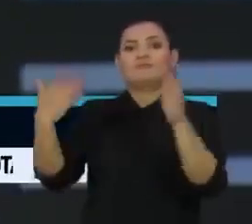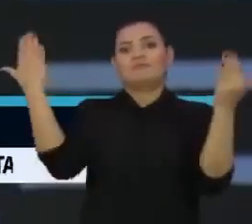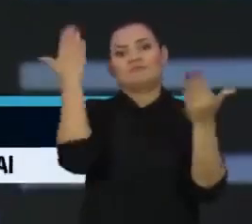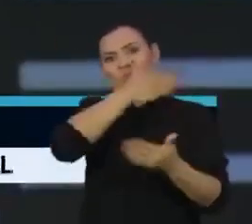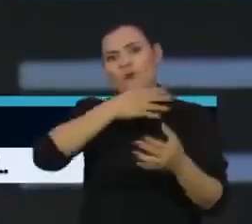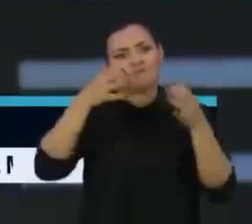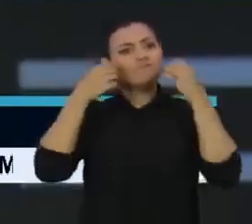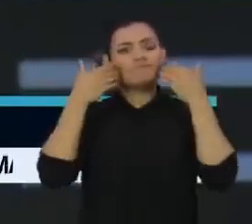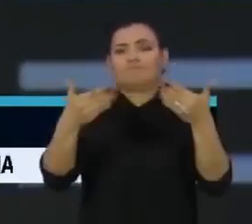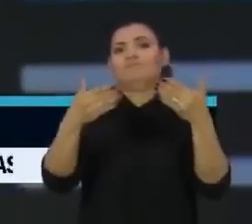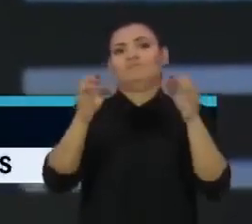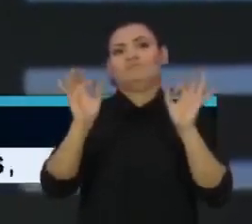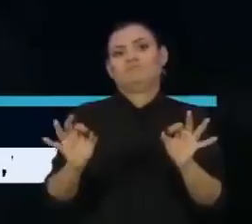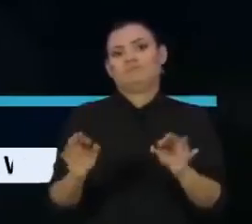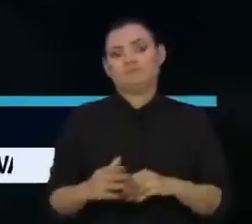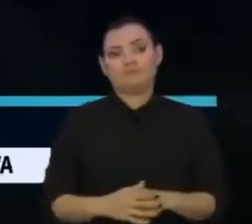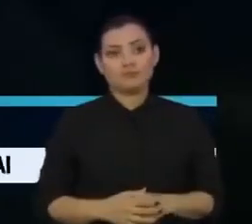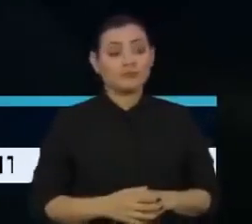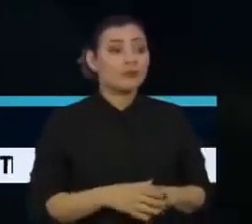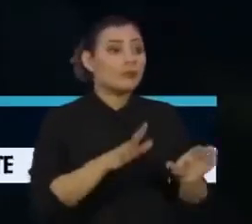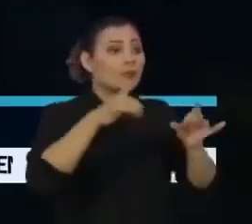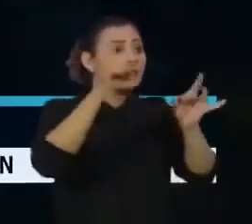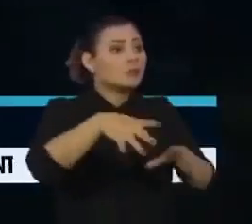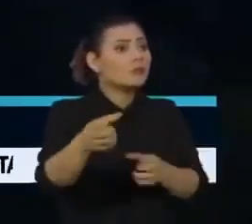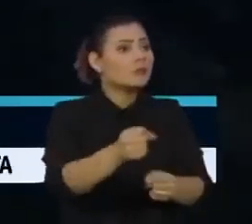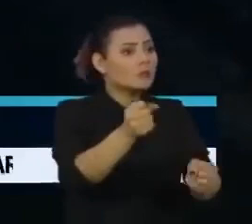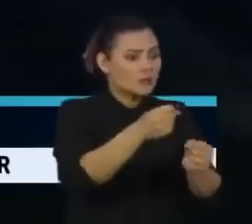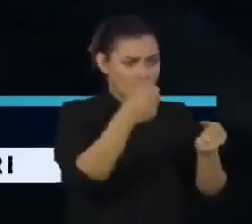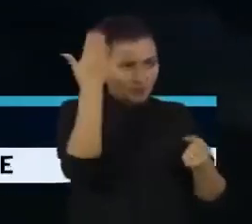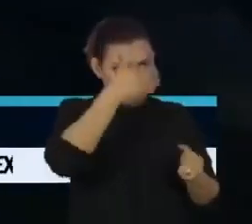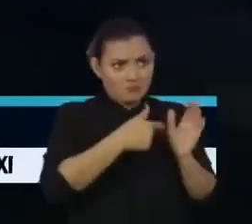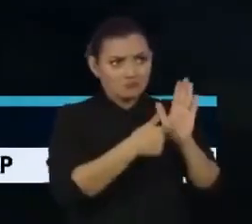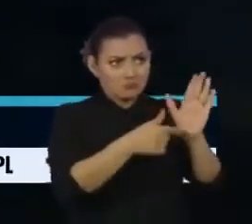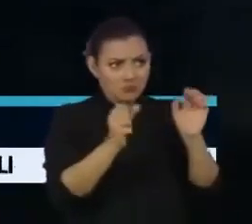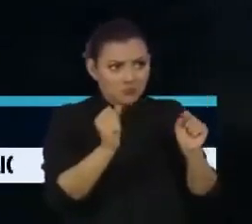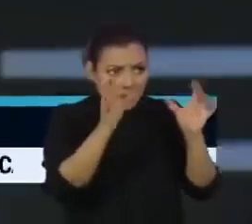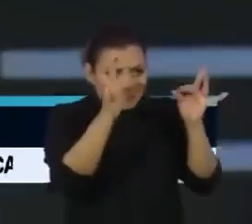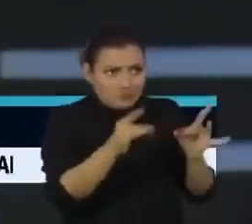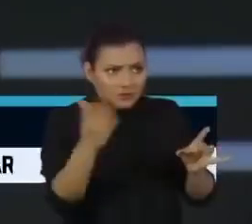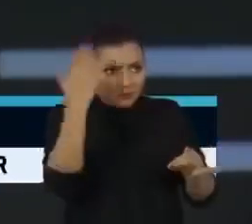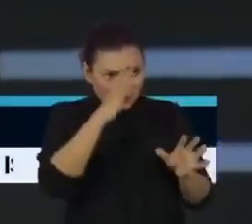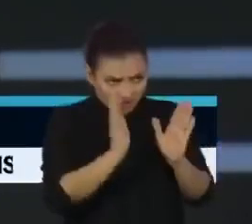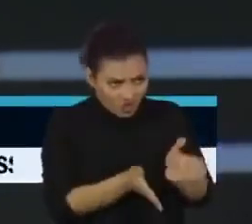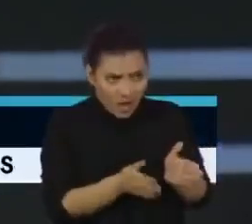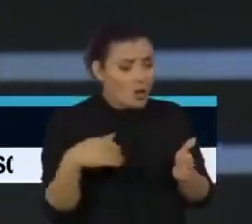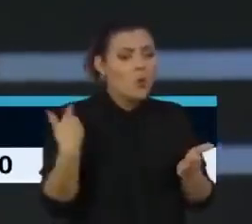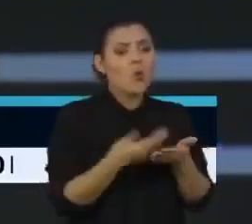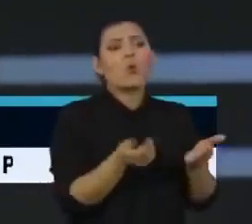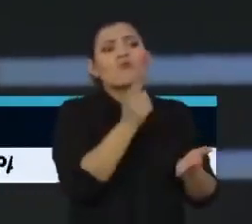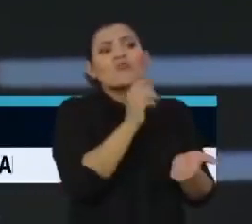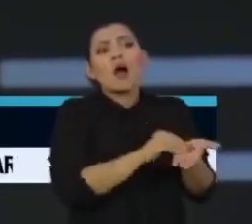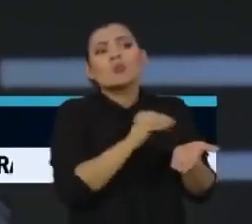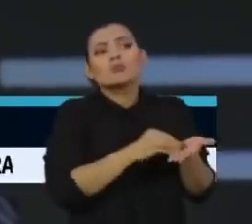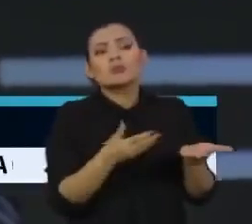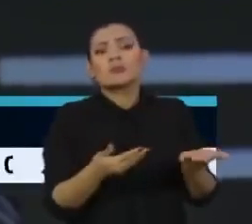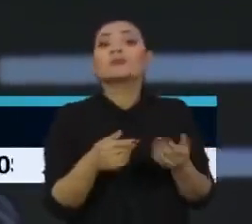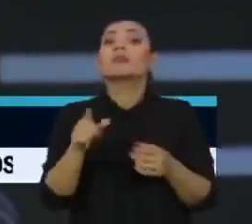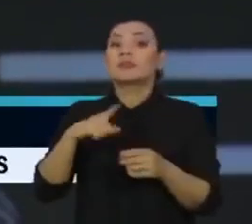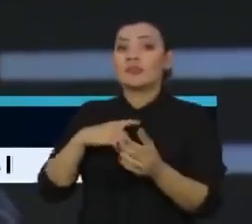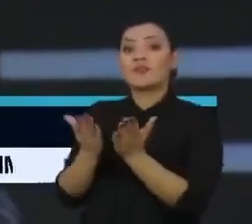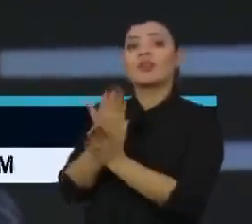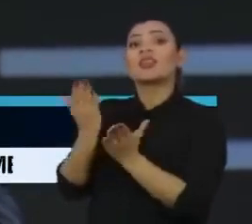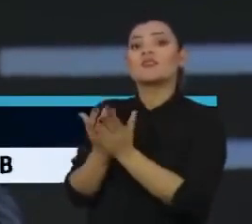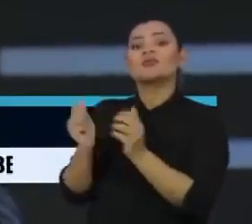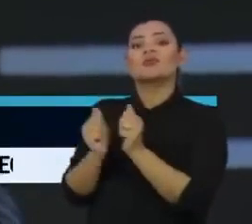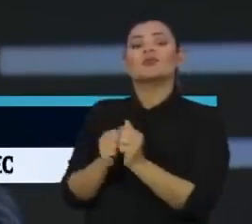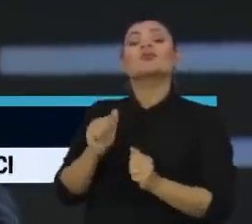bela interpretação. Vila, a renúncia de Jânio Quadros foi esclarecida como deveria? Não mas tem um livro que ele fez com o Afonso